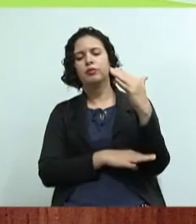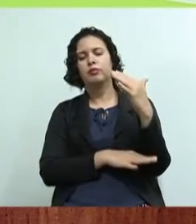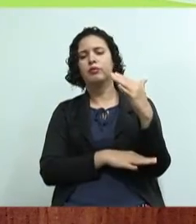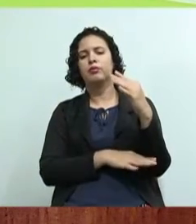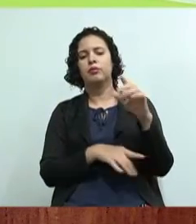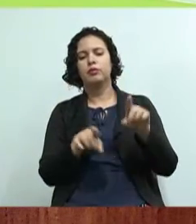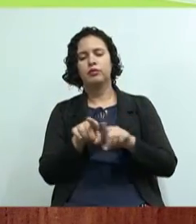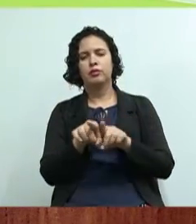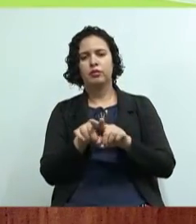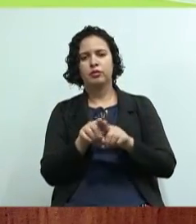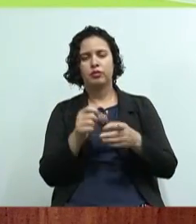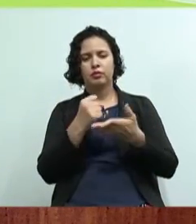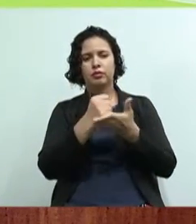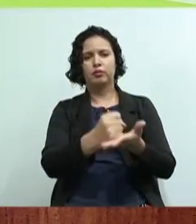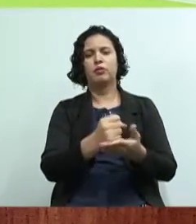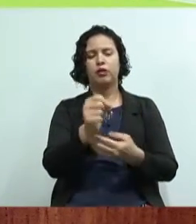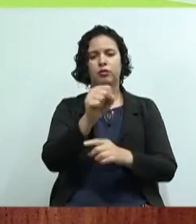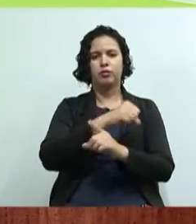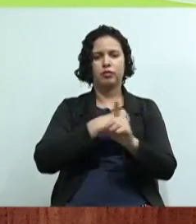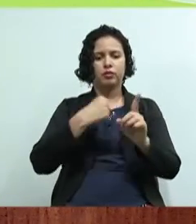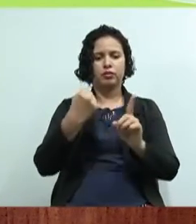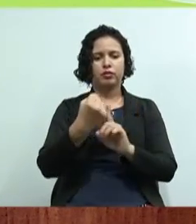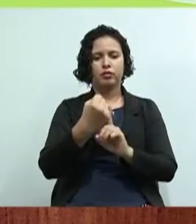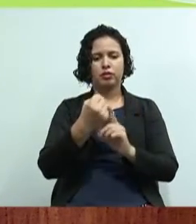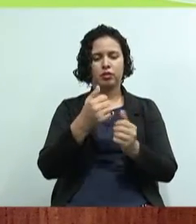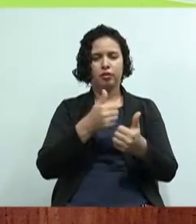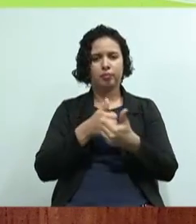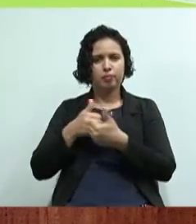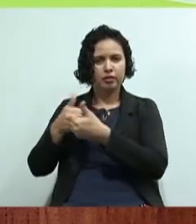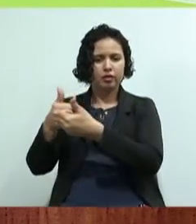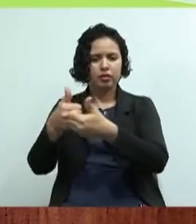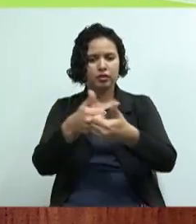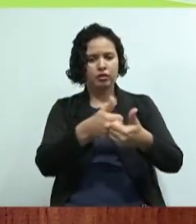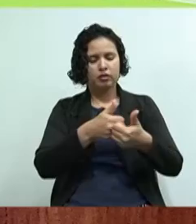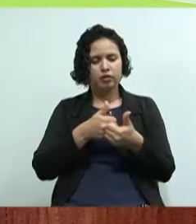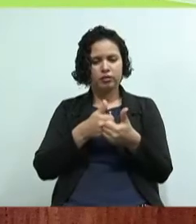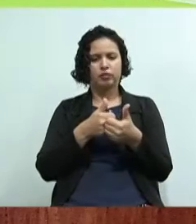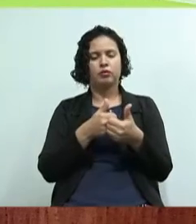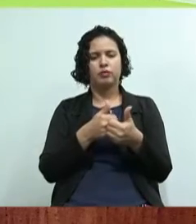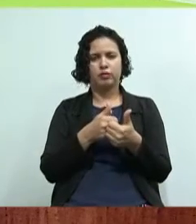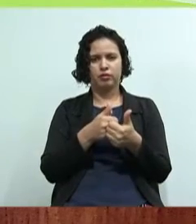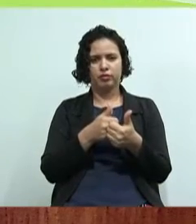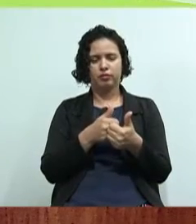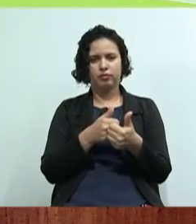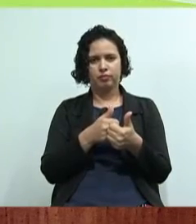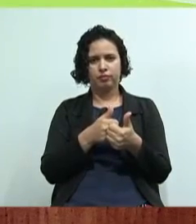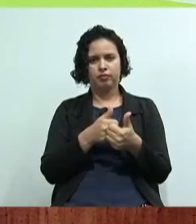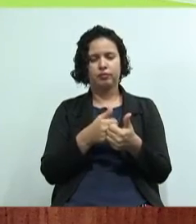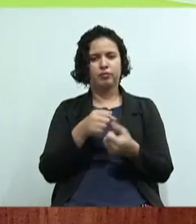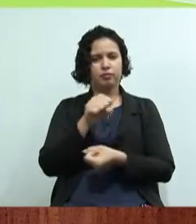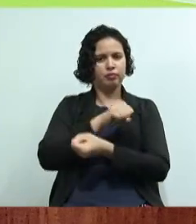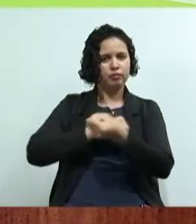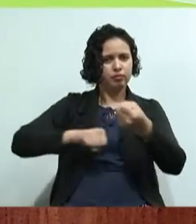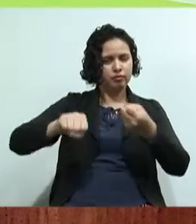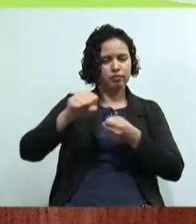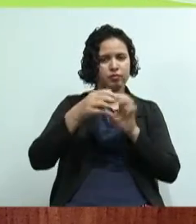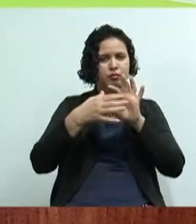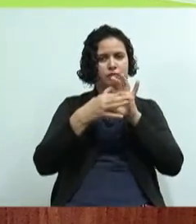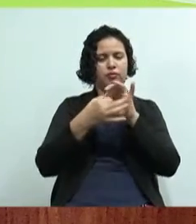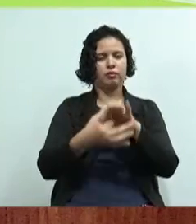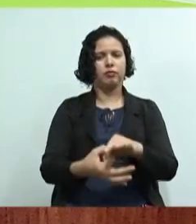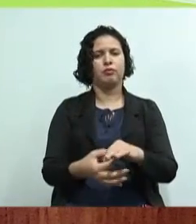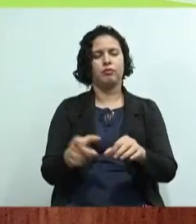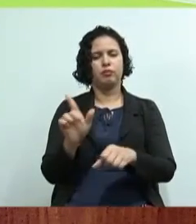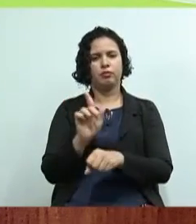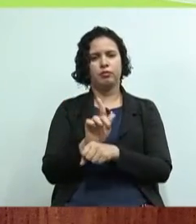essa atividade gera sobre a sociedade no entorno. Então, a sustentabilidade, ela está ligada diretamente com a gestão estratégica,